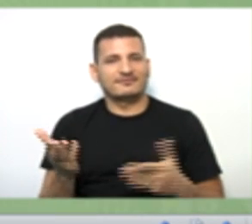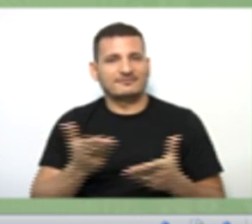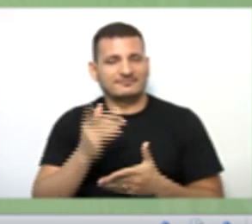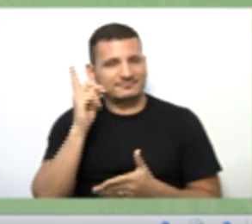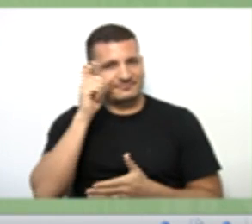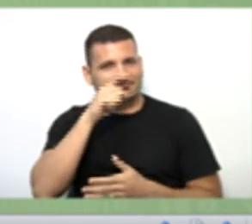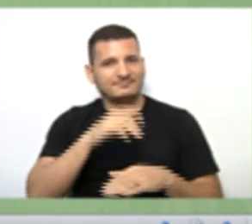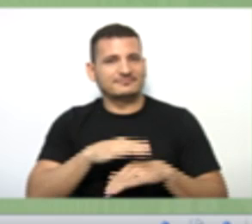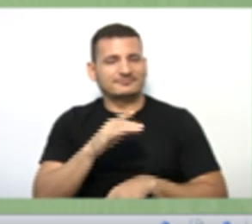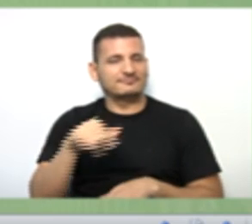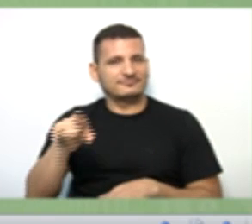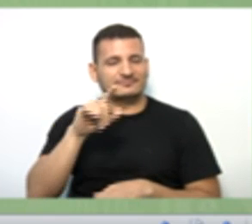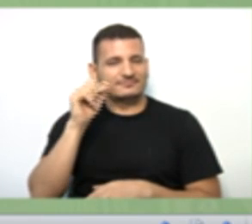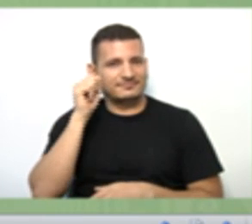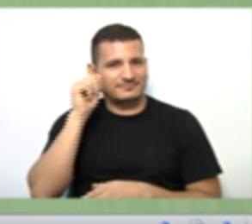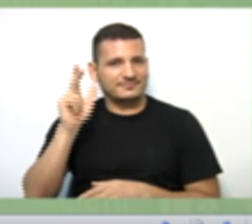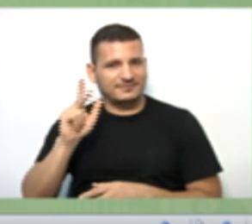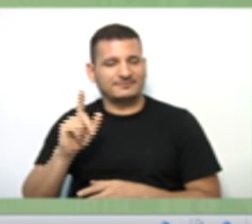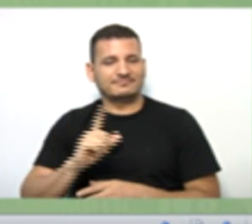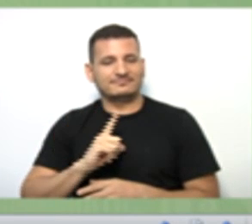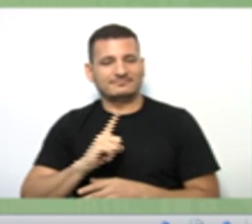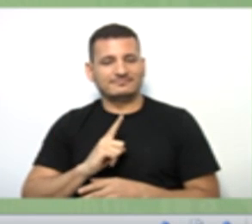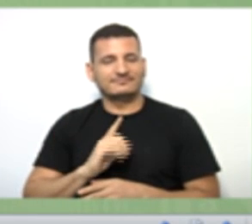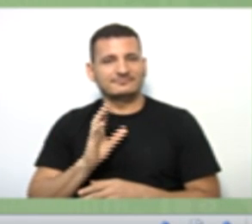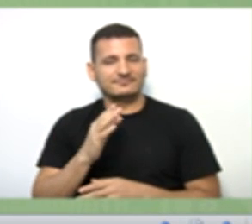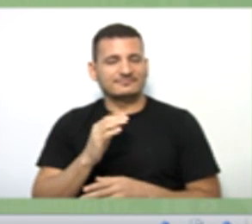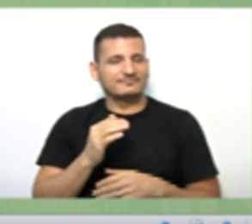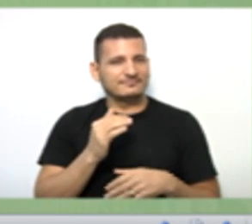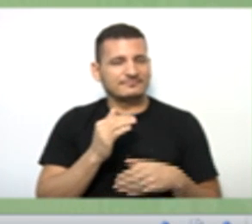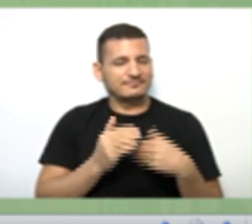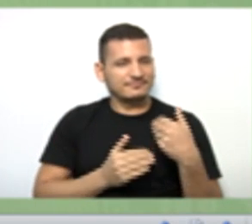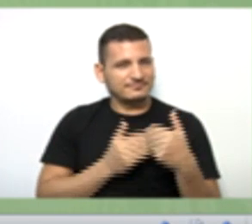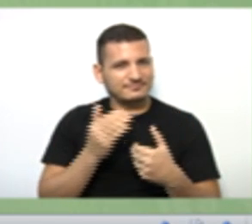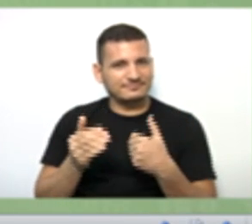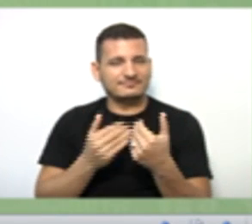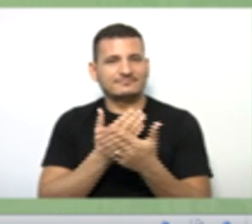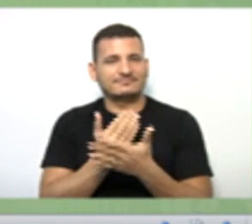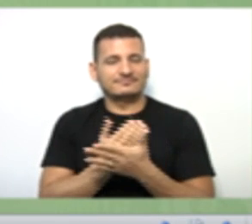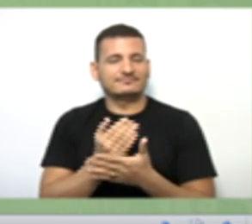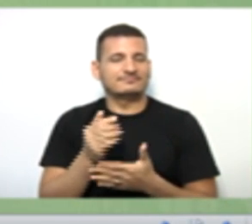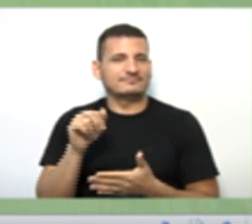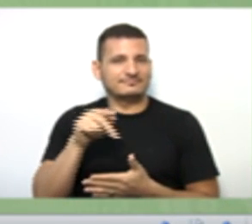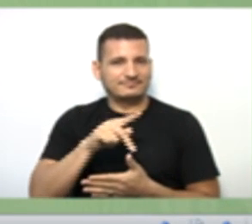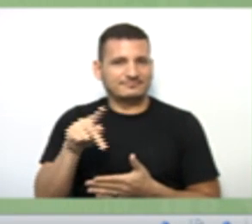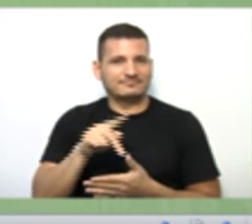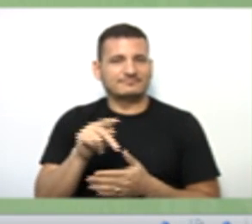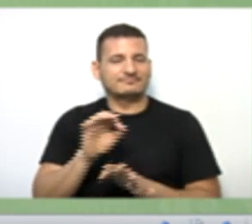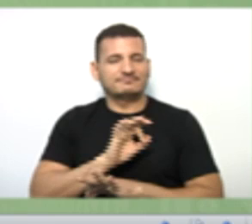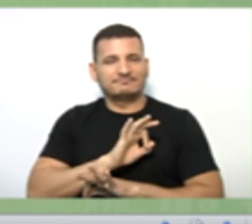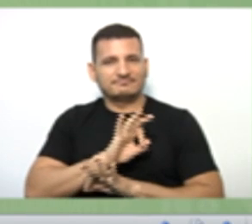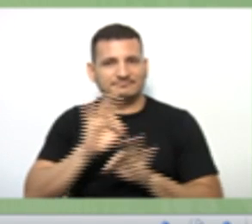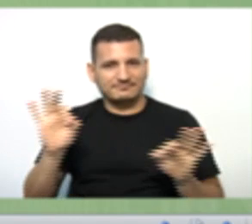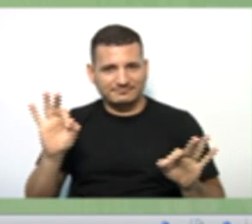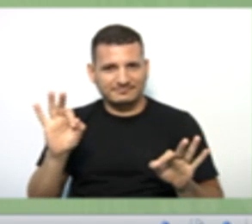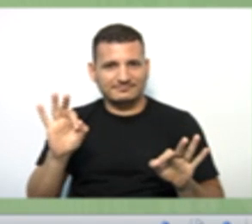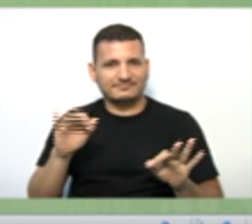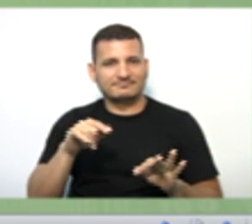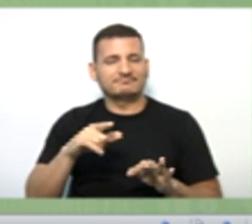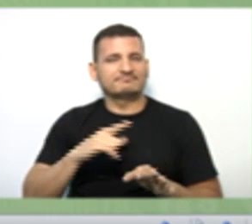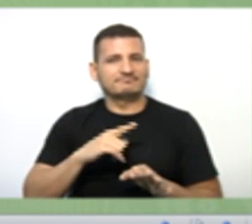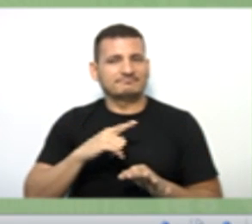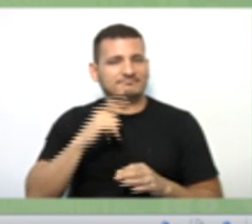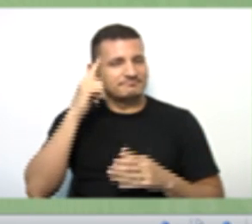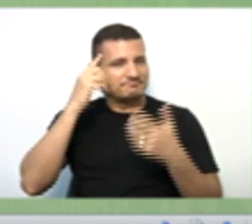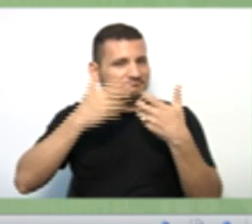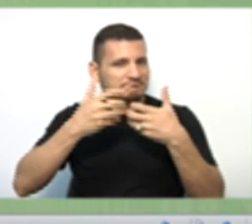aulas. Acho que vocês estão ficando muito espertos. Já passaram por todo um processo de aulas aí, né, professor? Com professores excelentes, né? E já estão com o cérebro aguçado